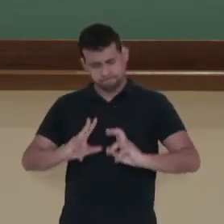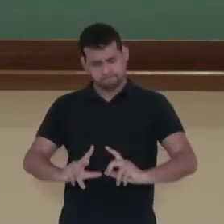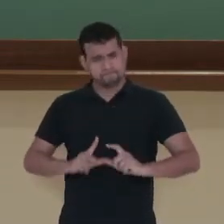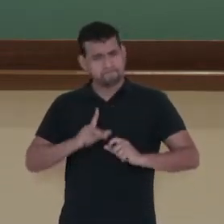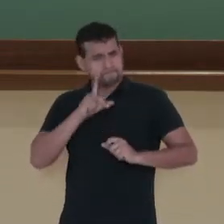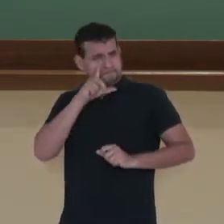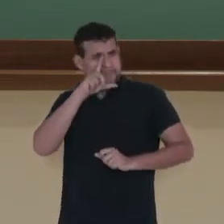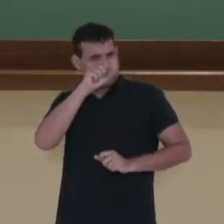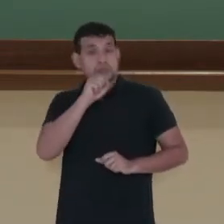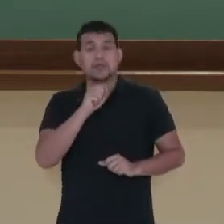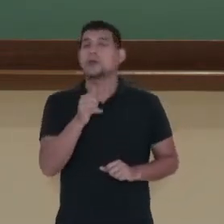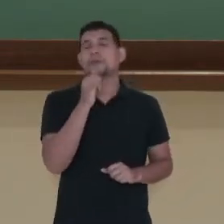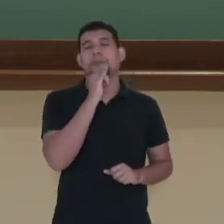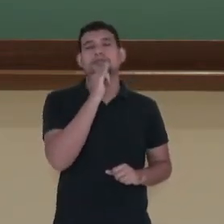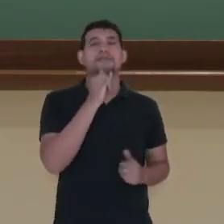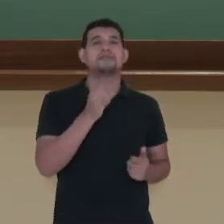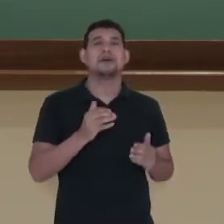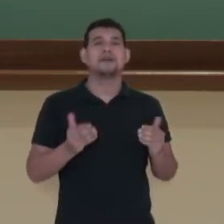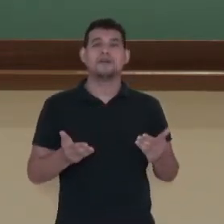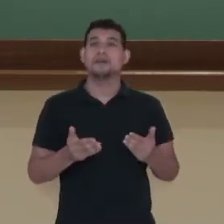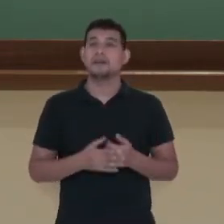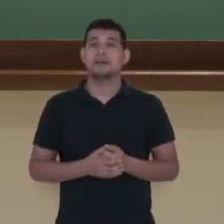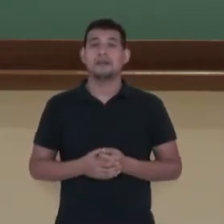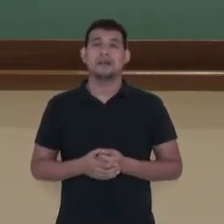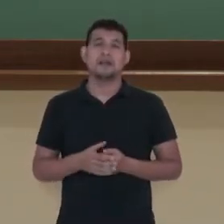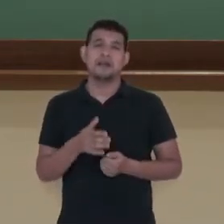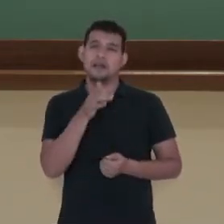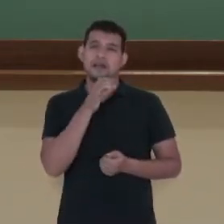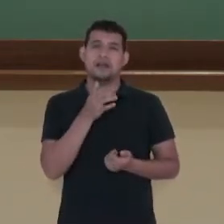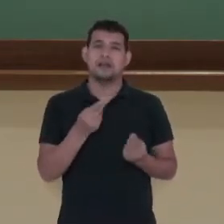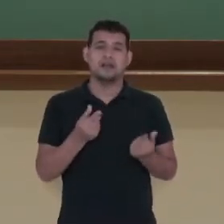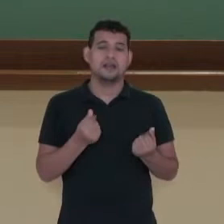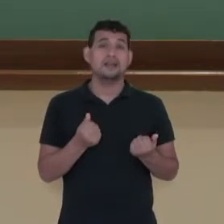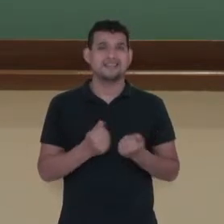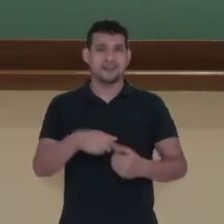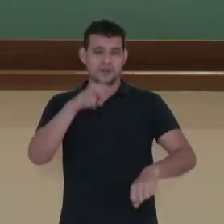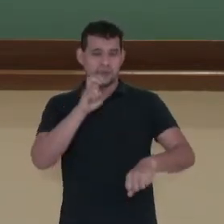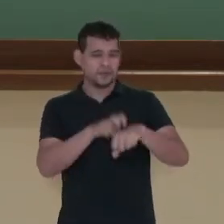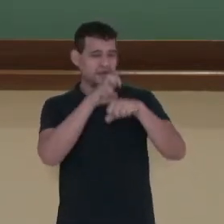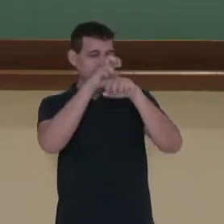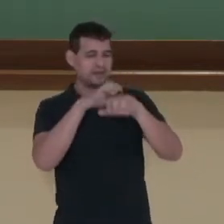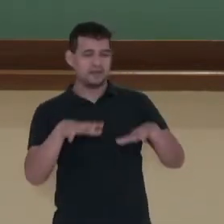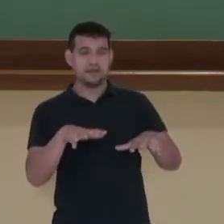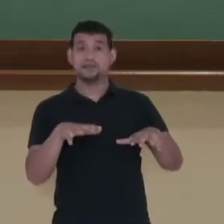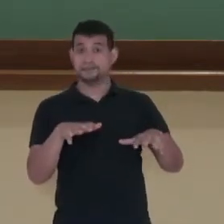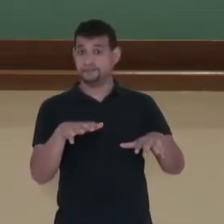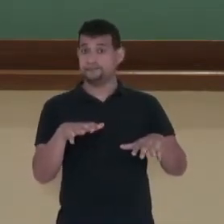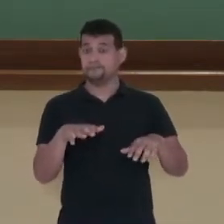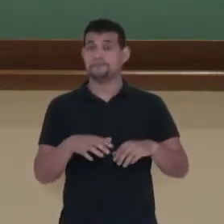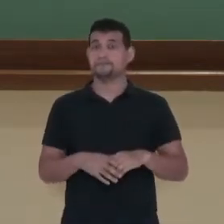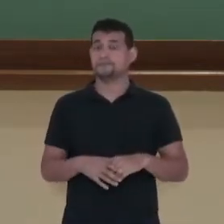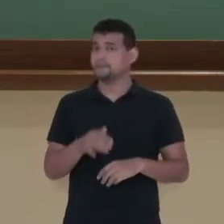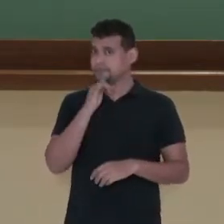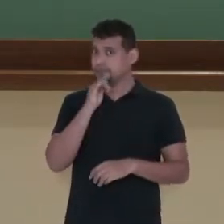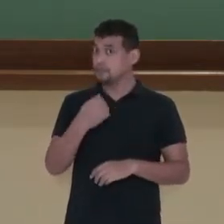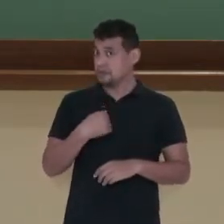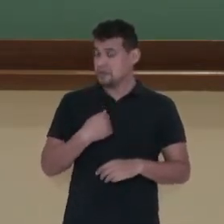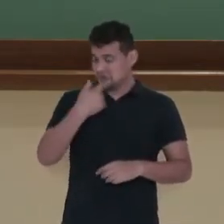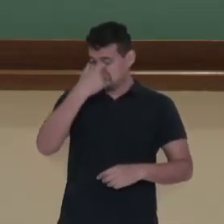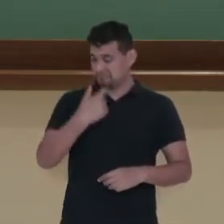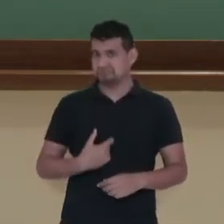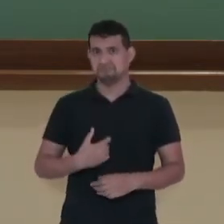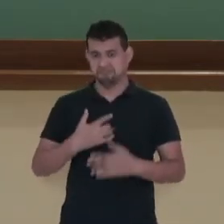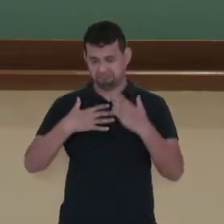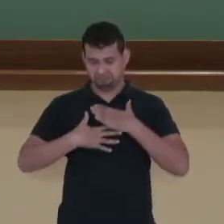com gozo. Vamos citar um exemplo agora, por exemplo, na pandemia, certo? Eu sou fisicamente